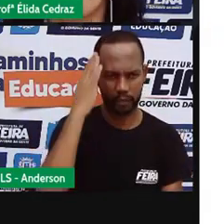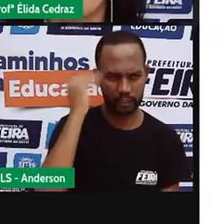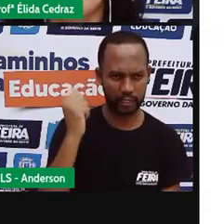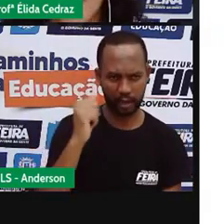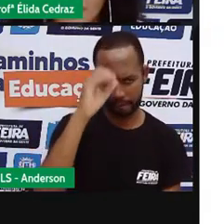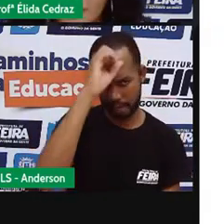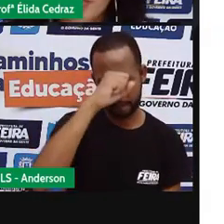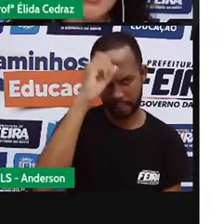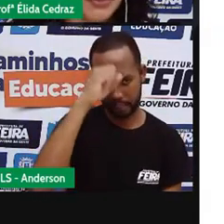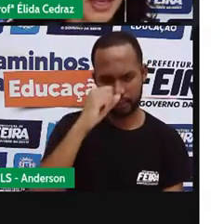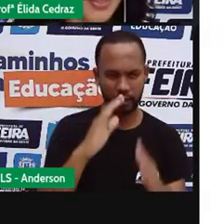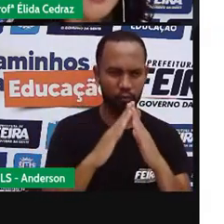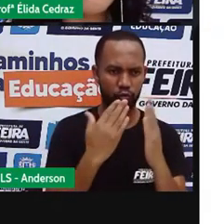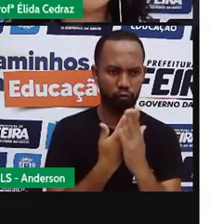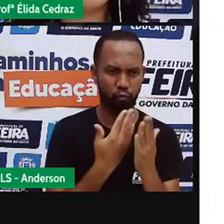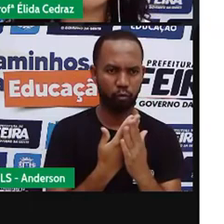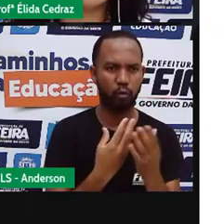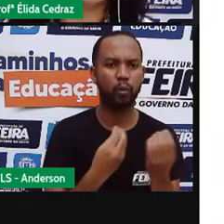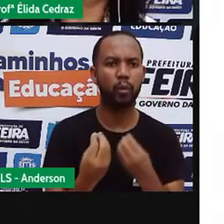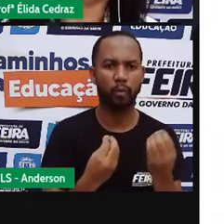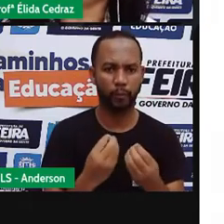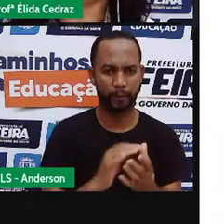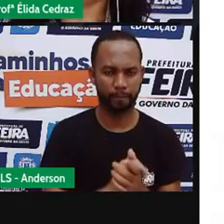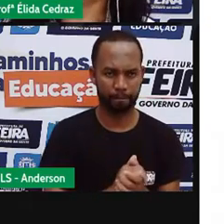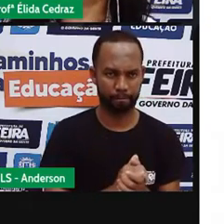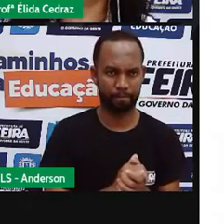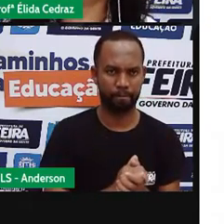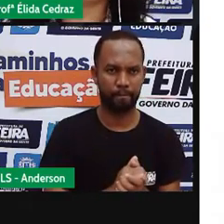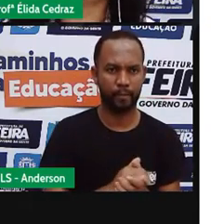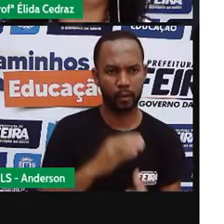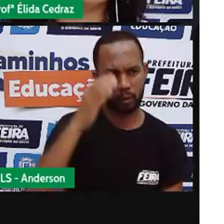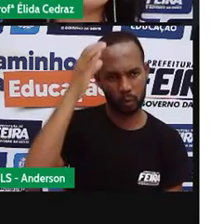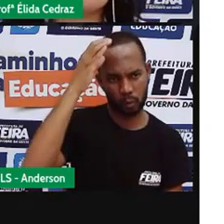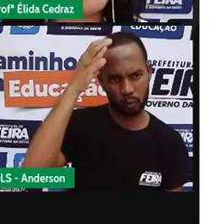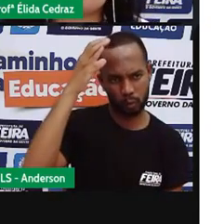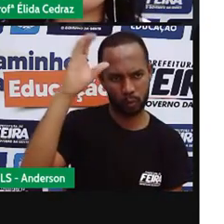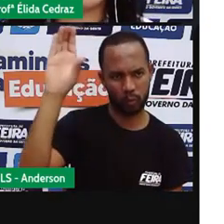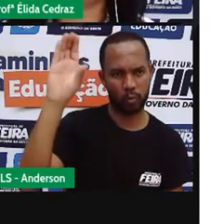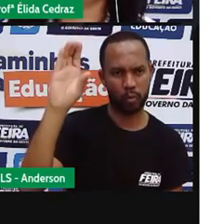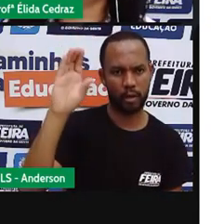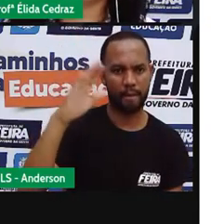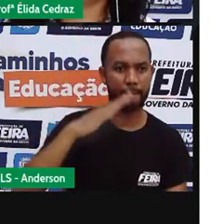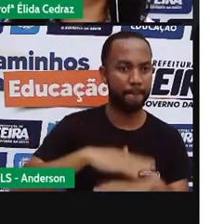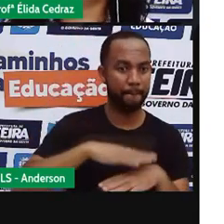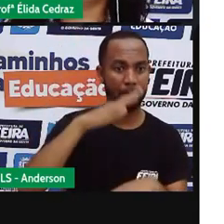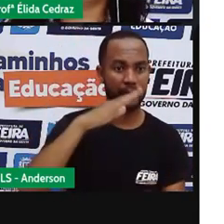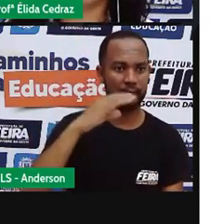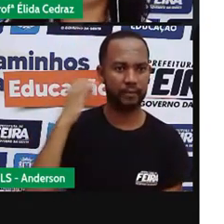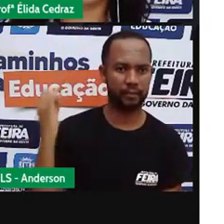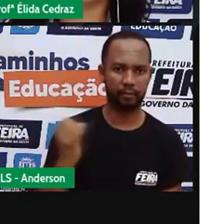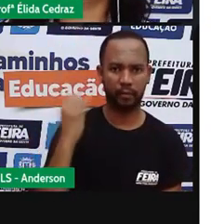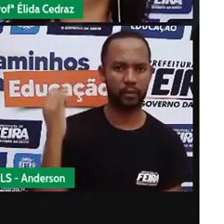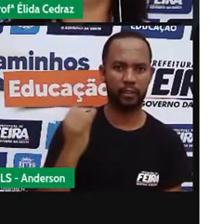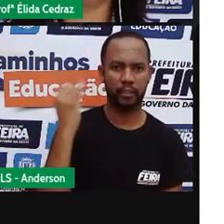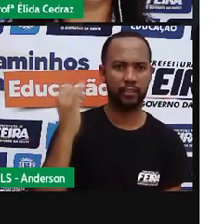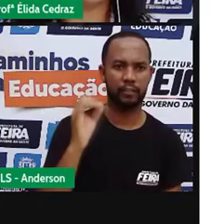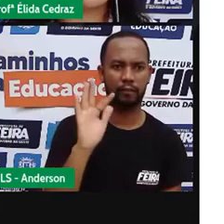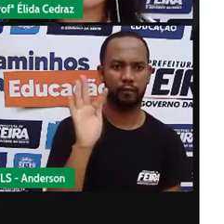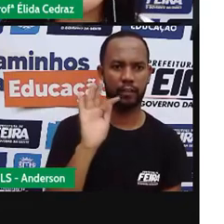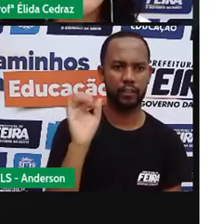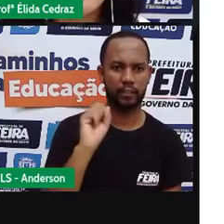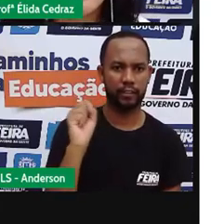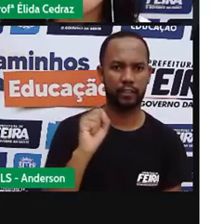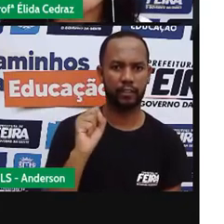Você recorda? Vamos lá? A cultura mais popular de Feira de Santana é a